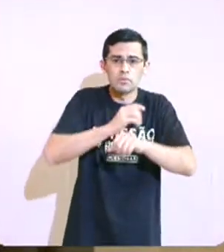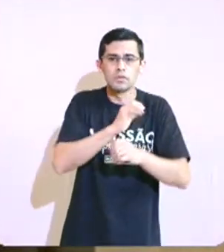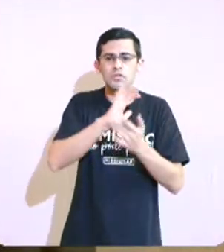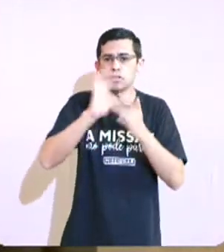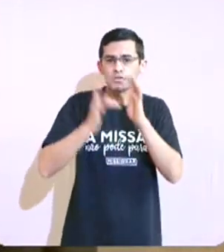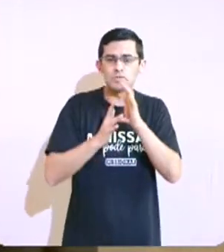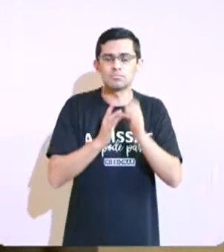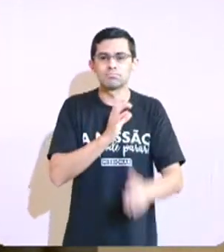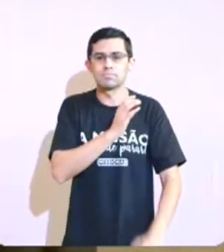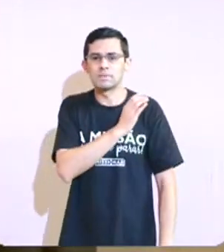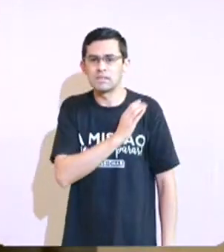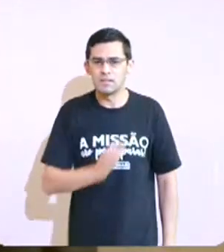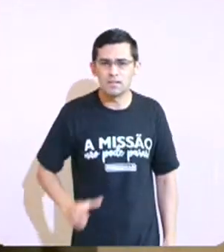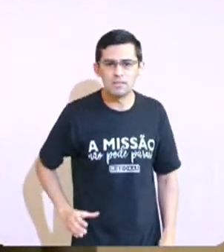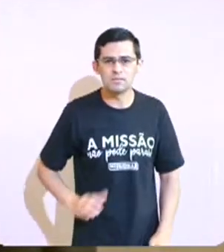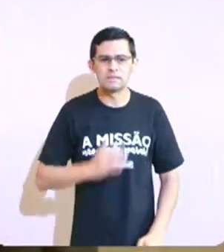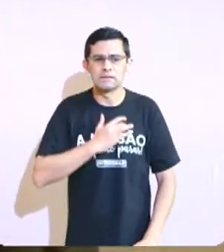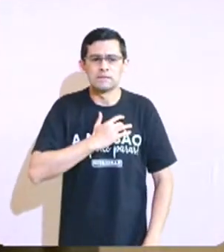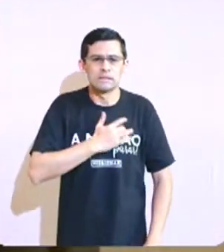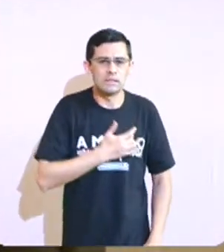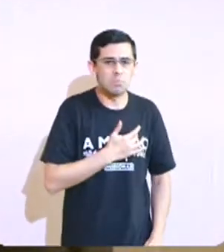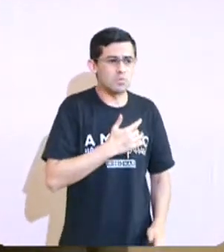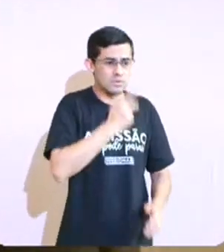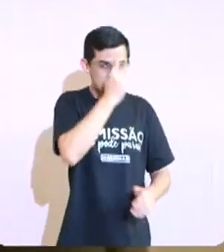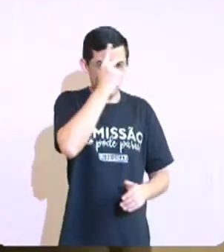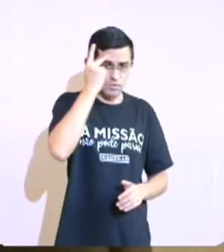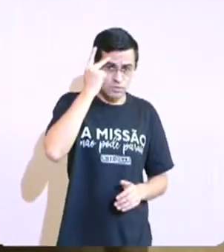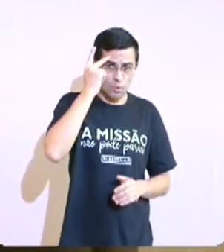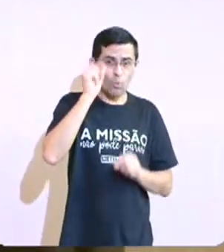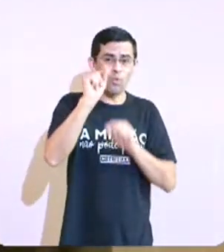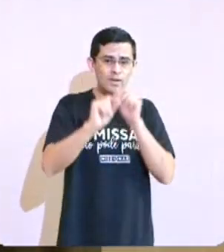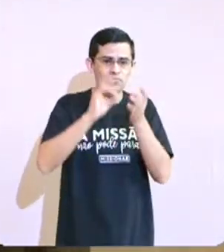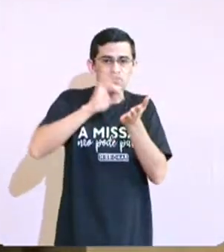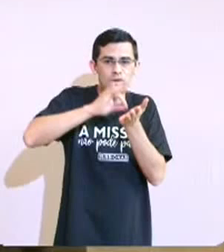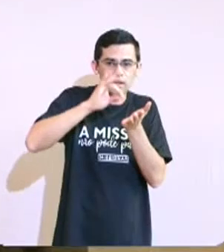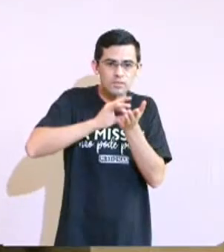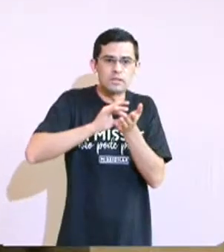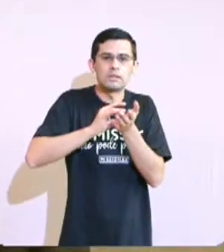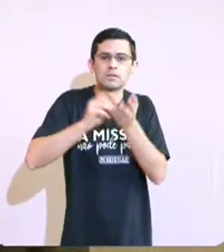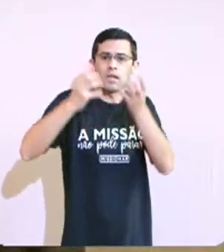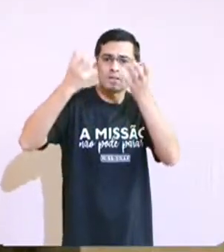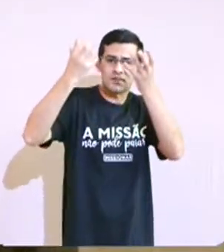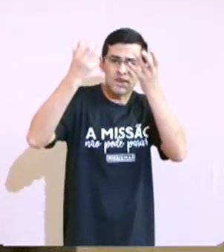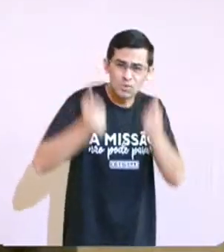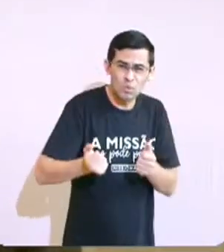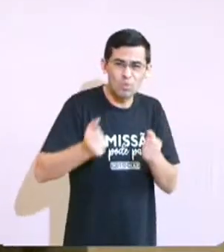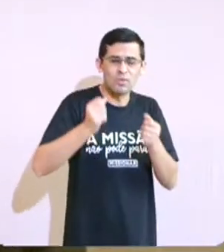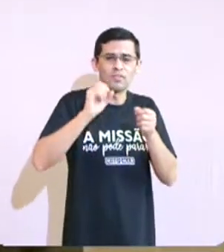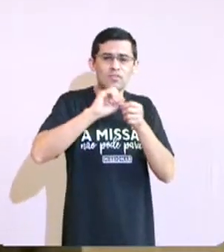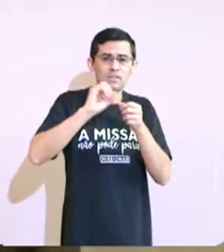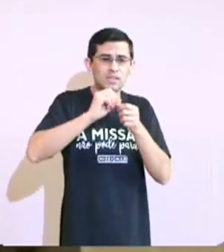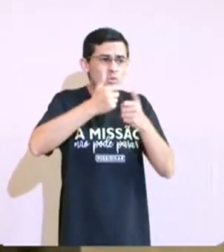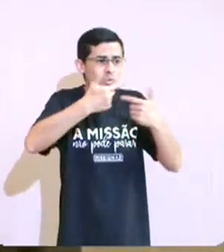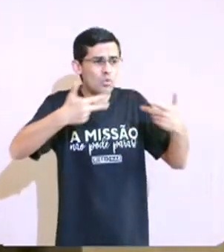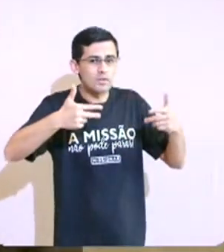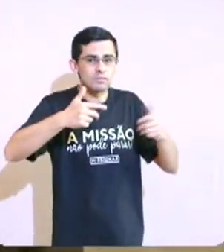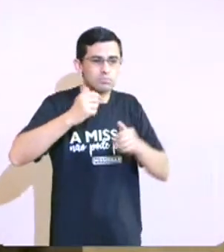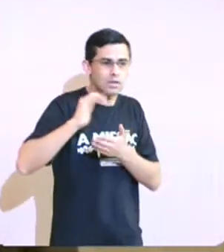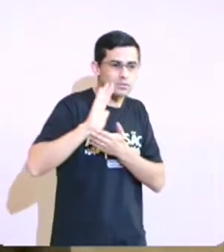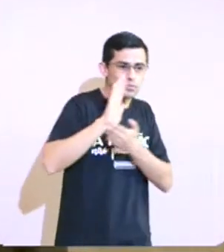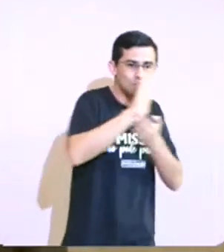Cristo demonstra essa compaixão que o levou a fazer algo em favor das outras